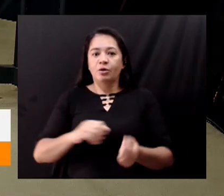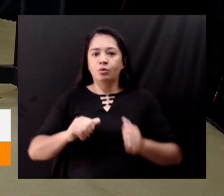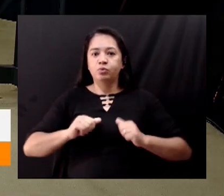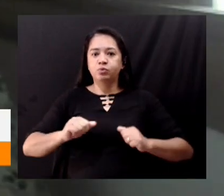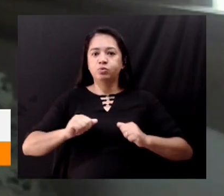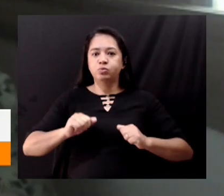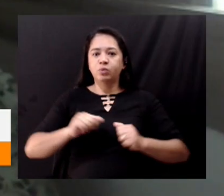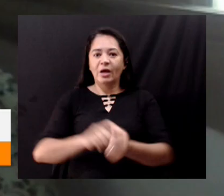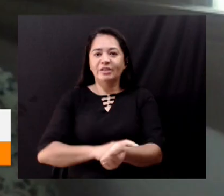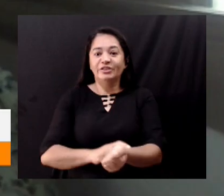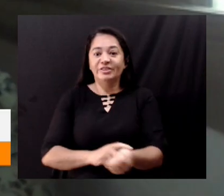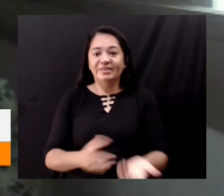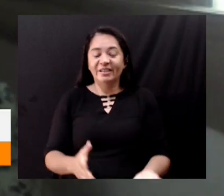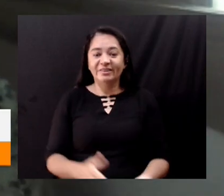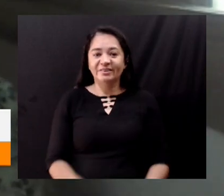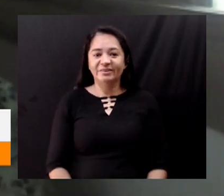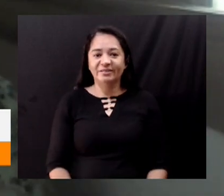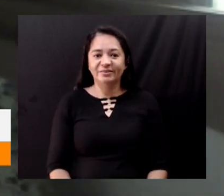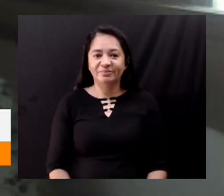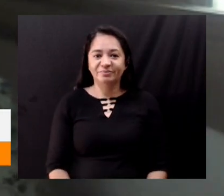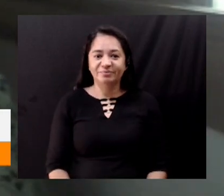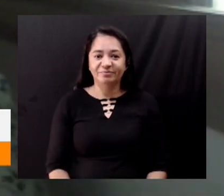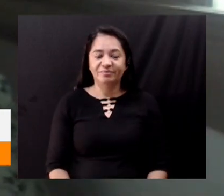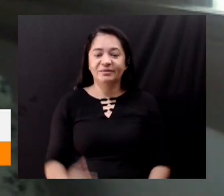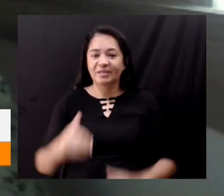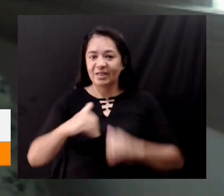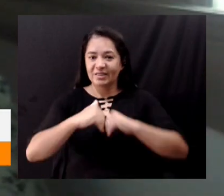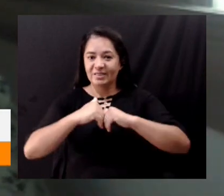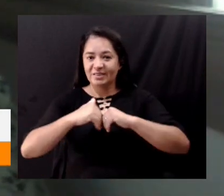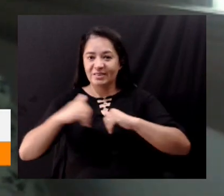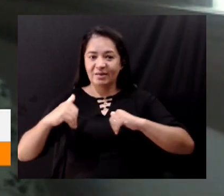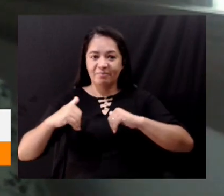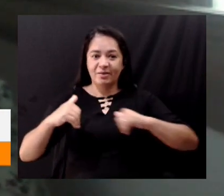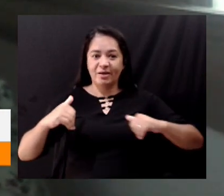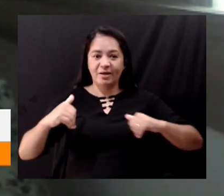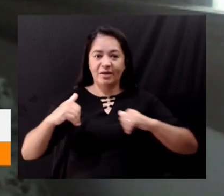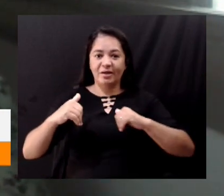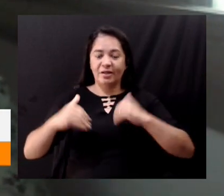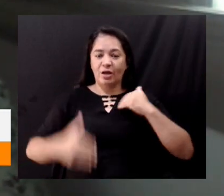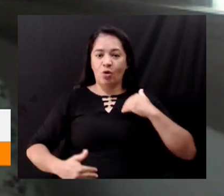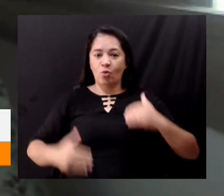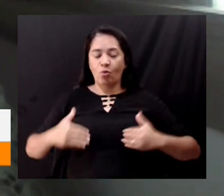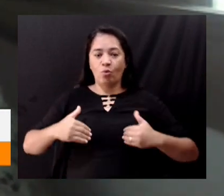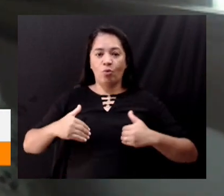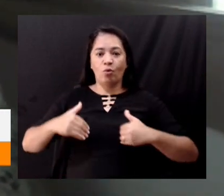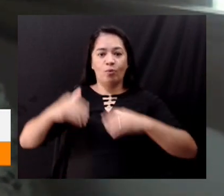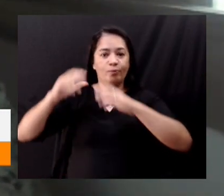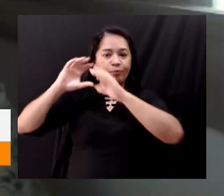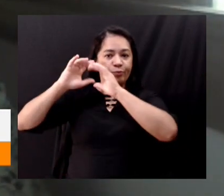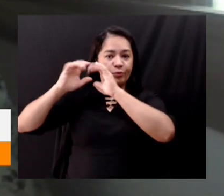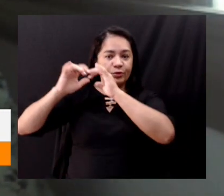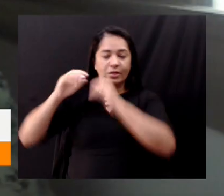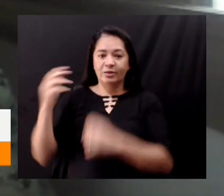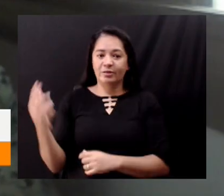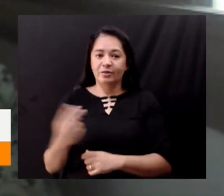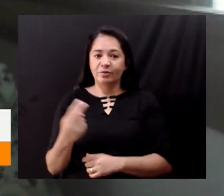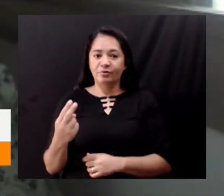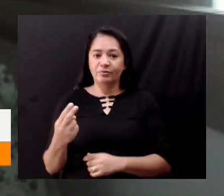A gente não consegue separar o corpo do cérebro. Normalmente, Uhum. uma reação de um é uma reação dos dois.